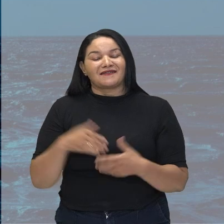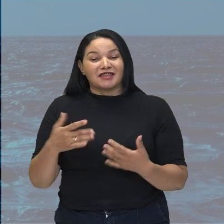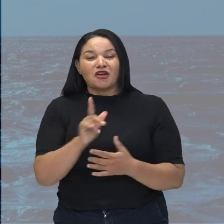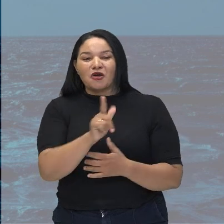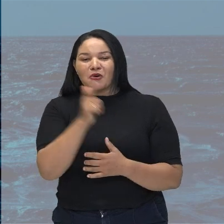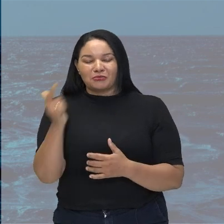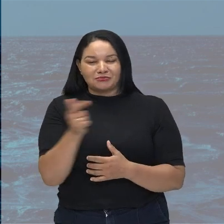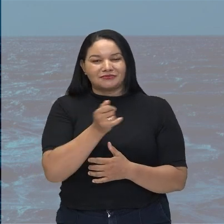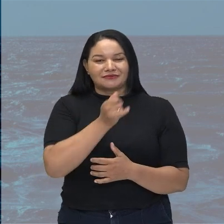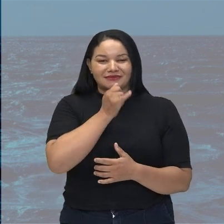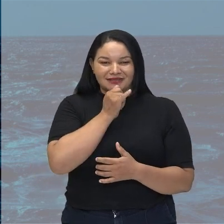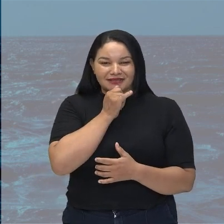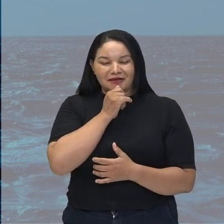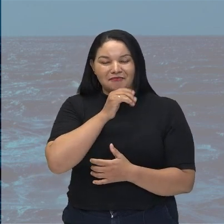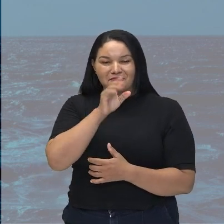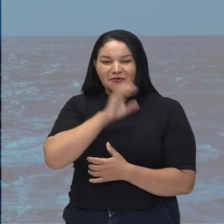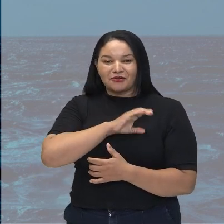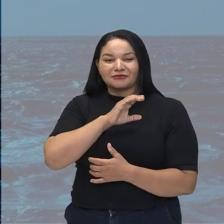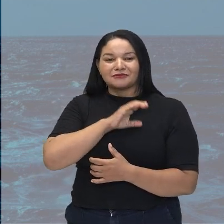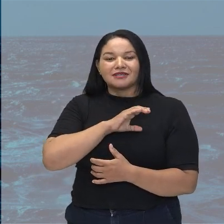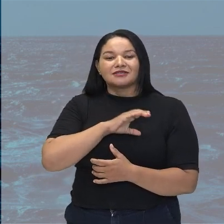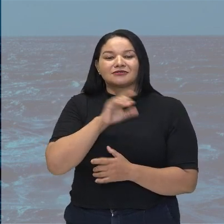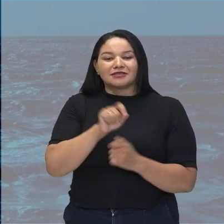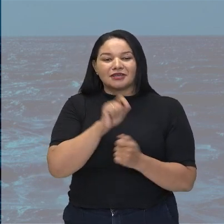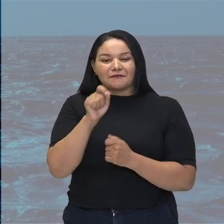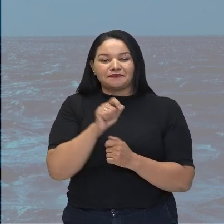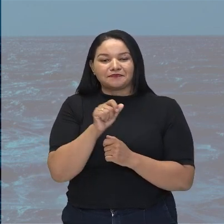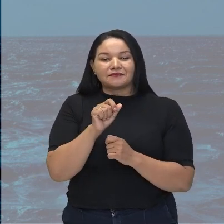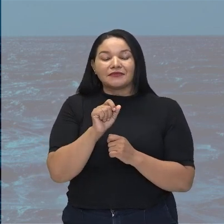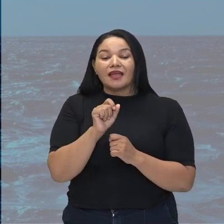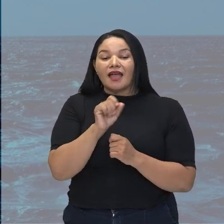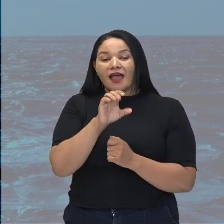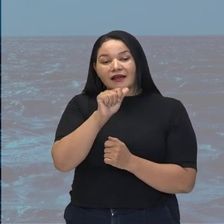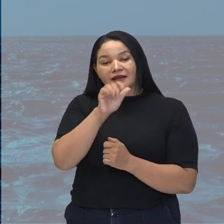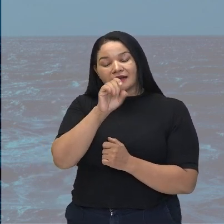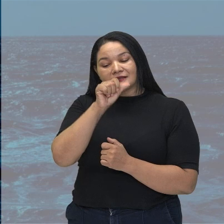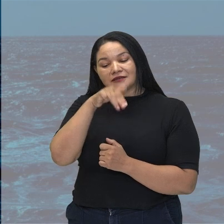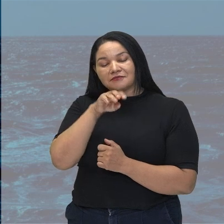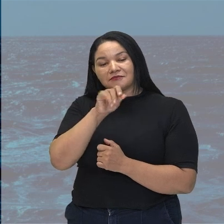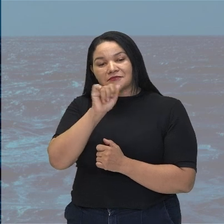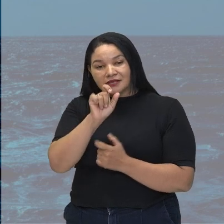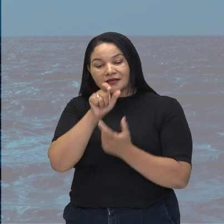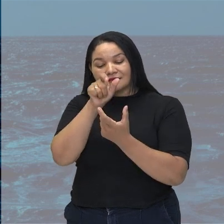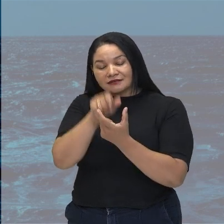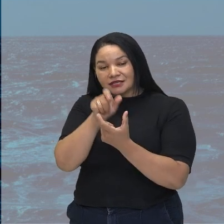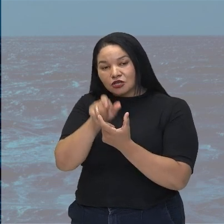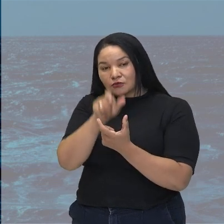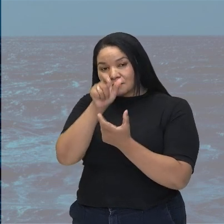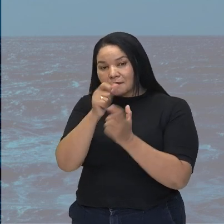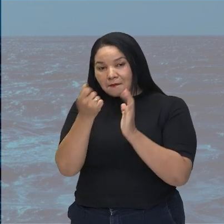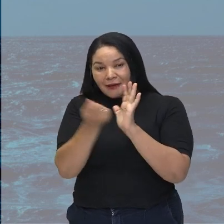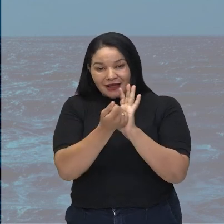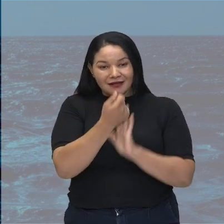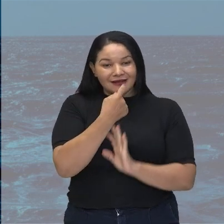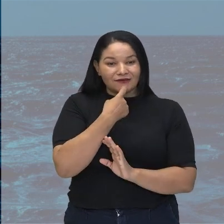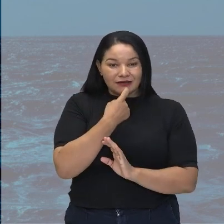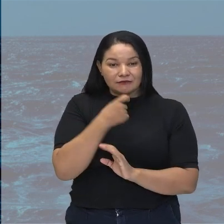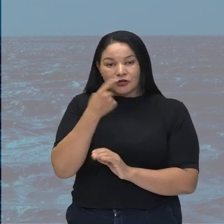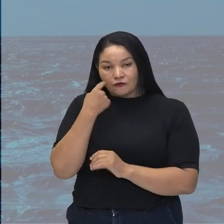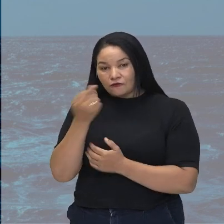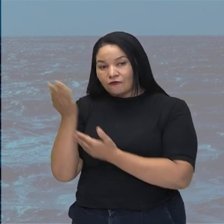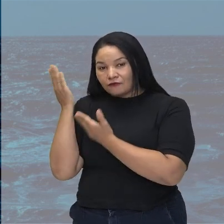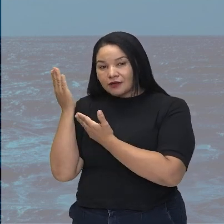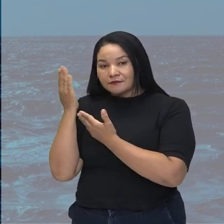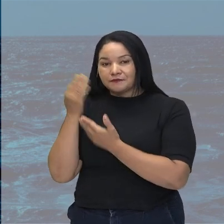Em português, eu tenho academia. No espanhol, eu tenho academia, tá? Essa